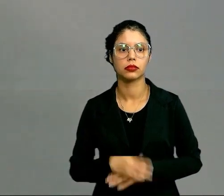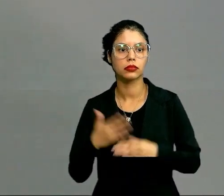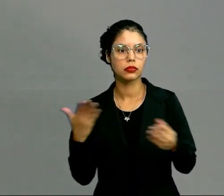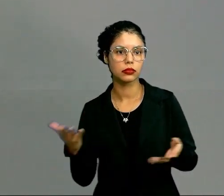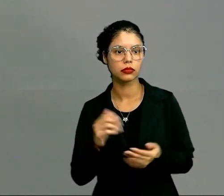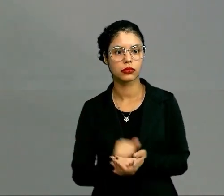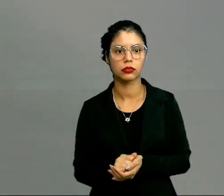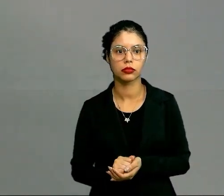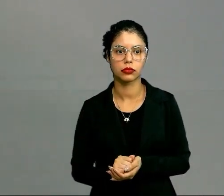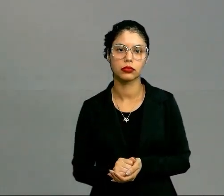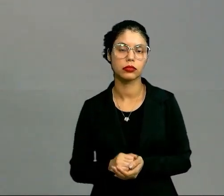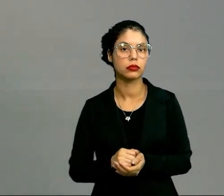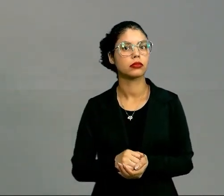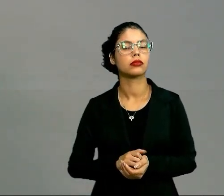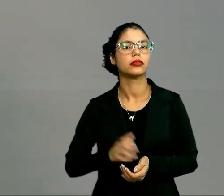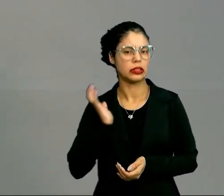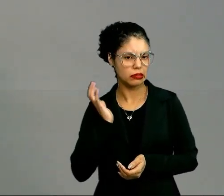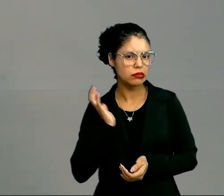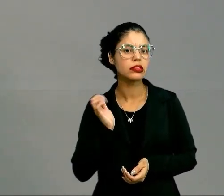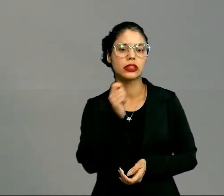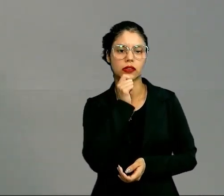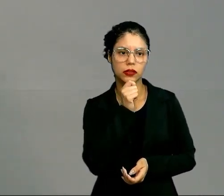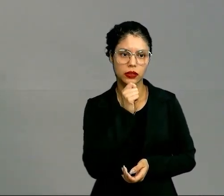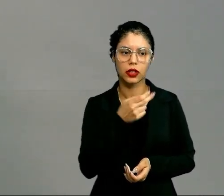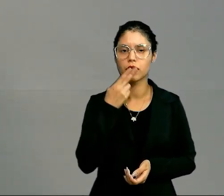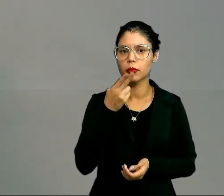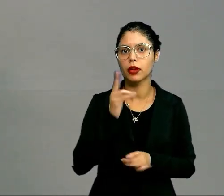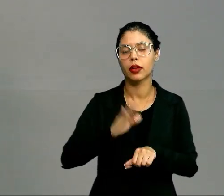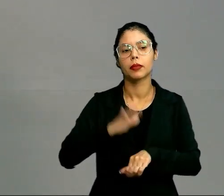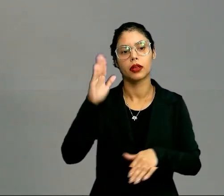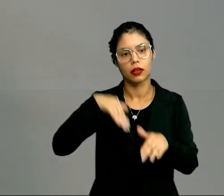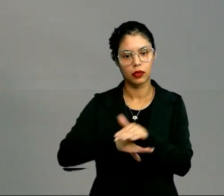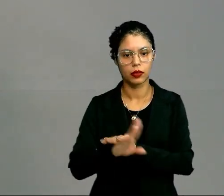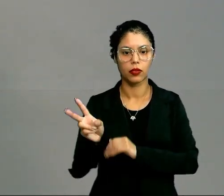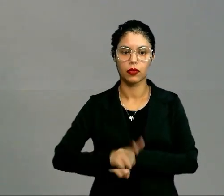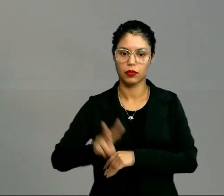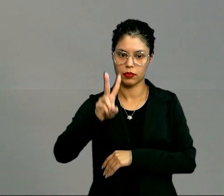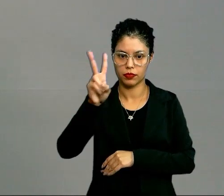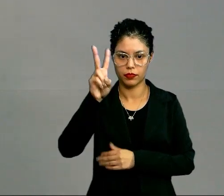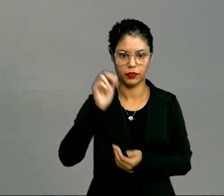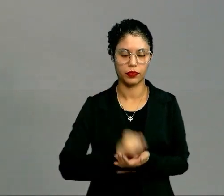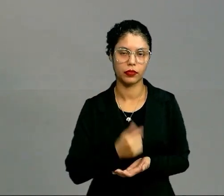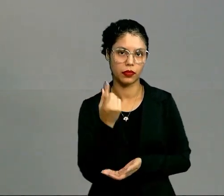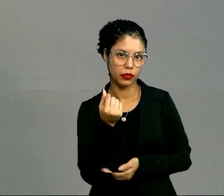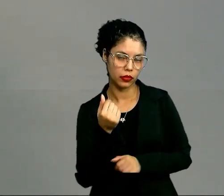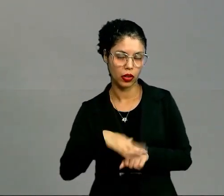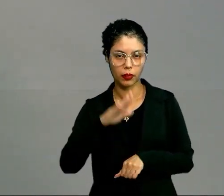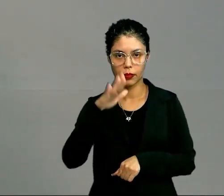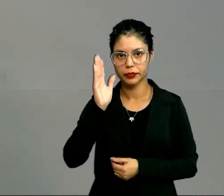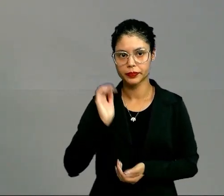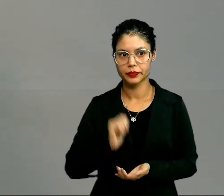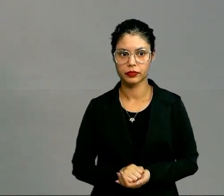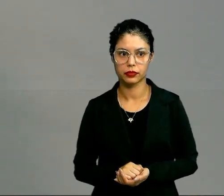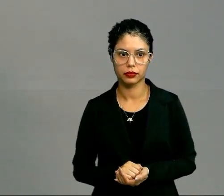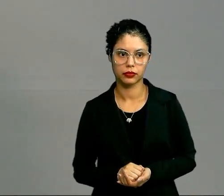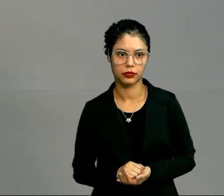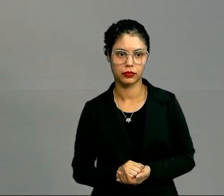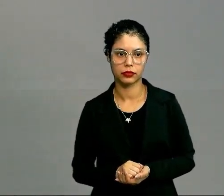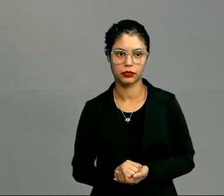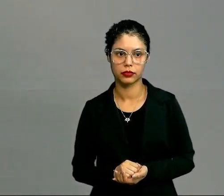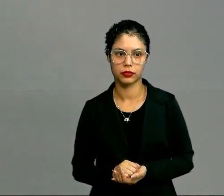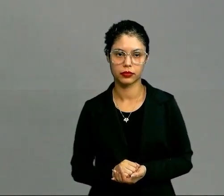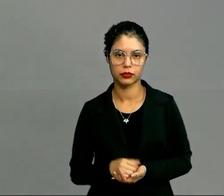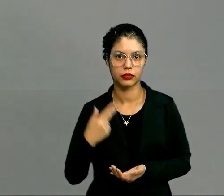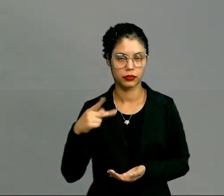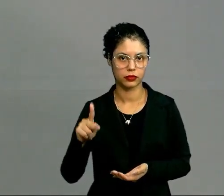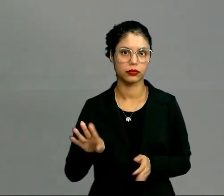Vai ficar um pouco mais caro, então para quem é fumante vai ter que reservar um valor do seu dinheiro a mais para colocar